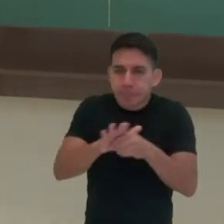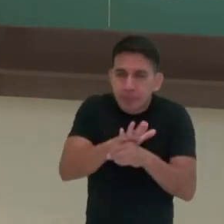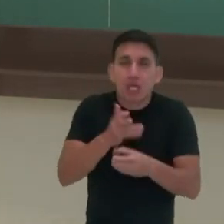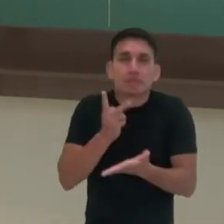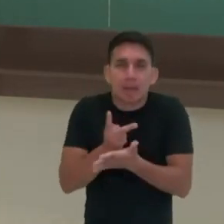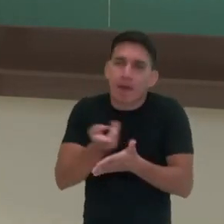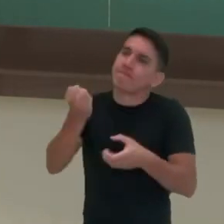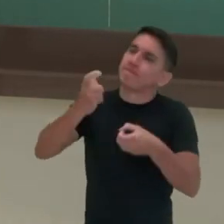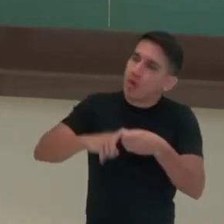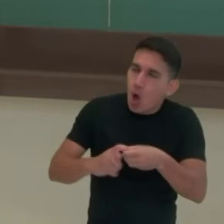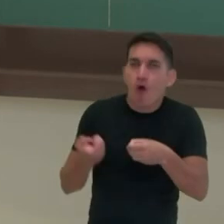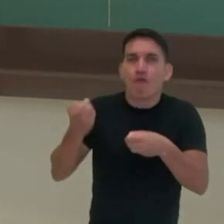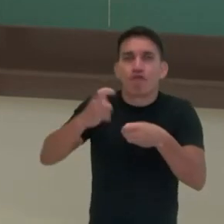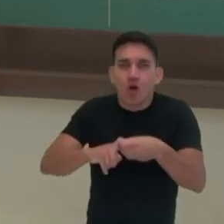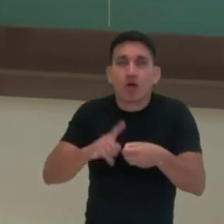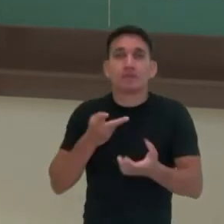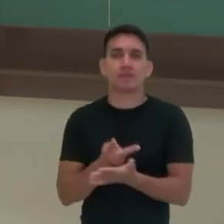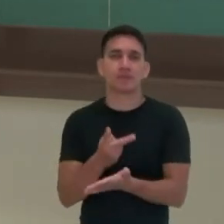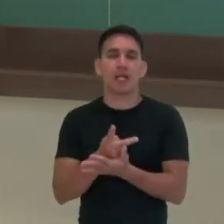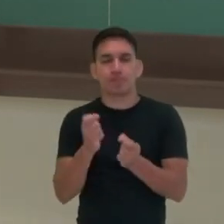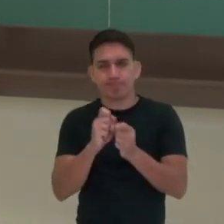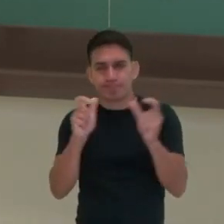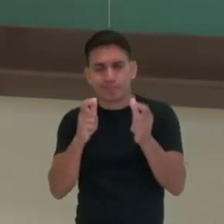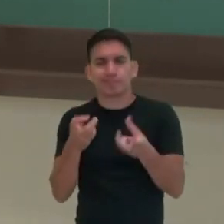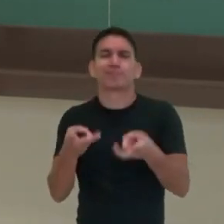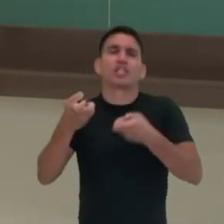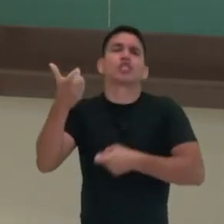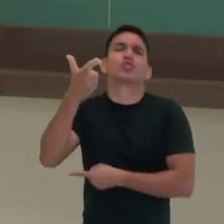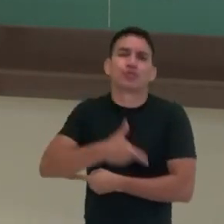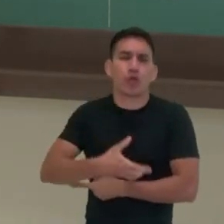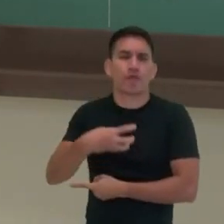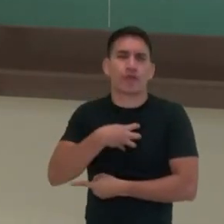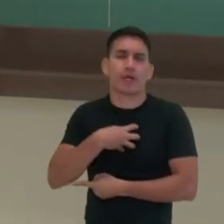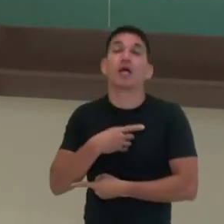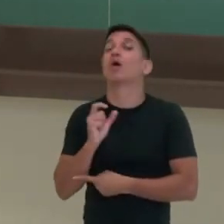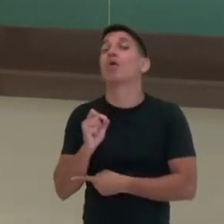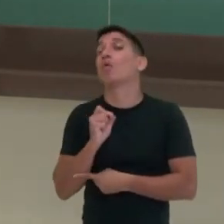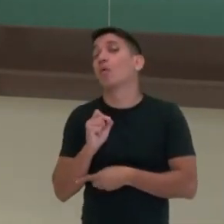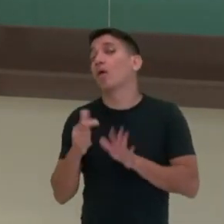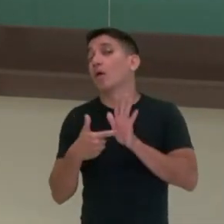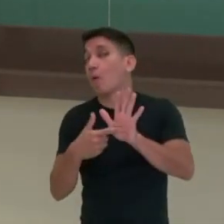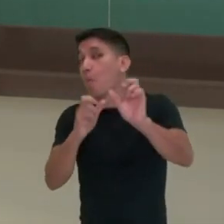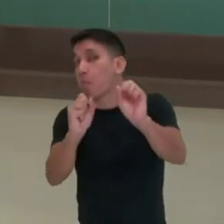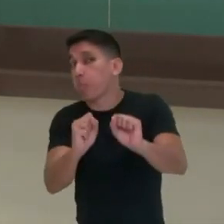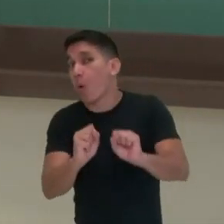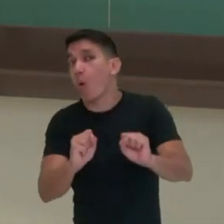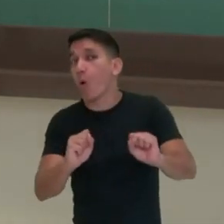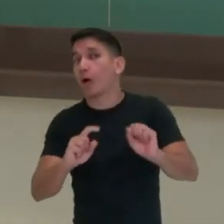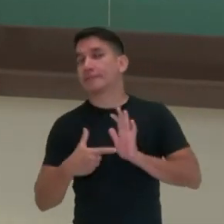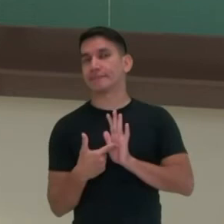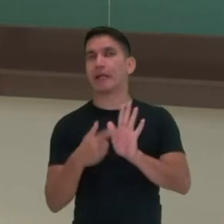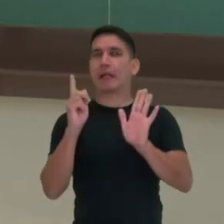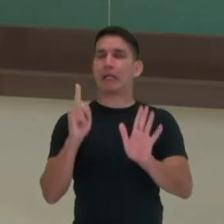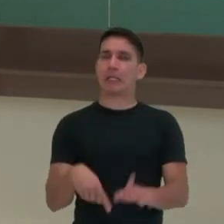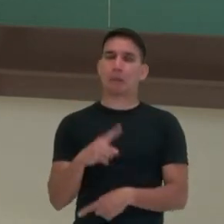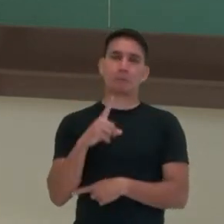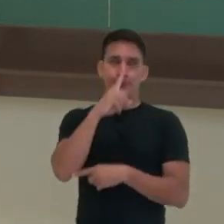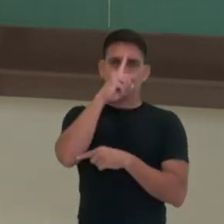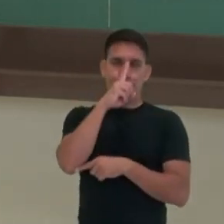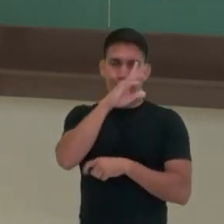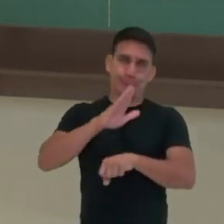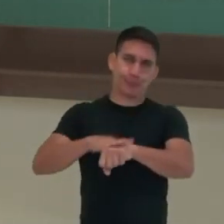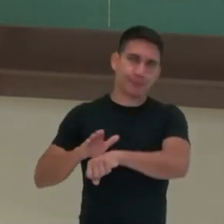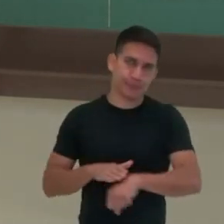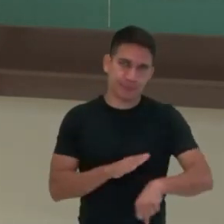sempre retorna, sempre vem à tona e pode até representar uma grande ameaça.